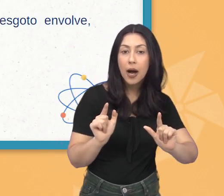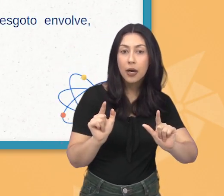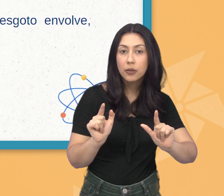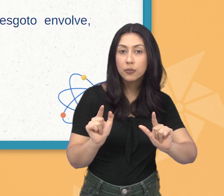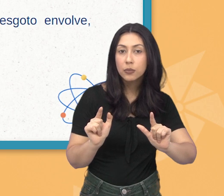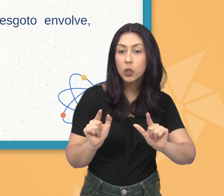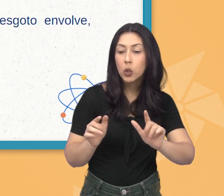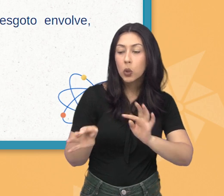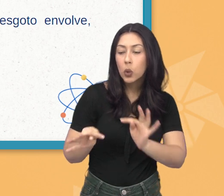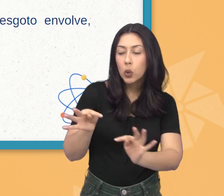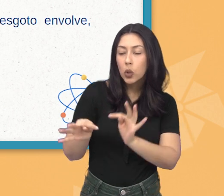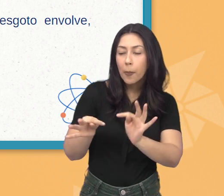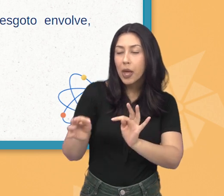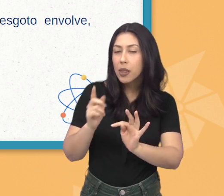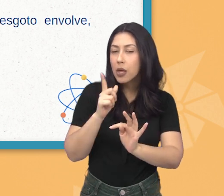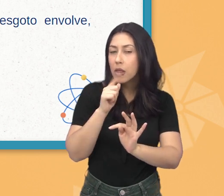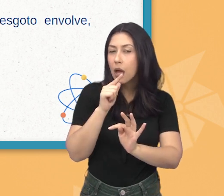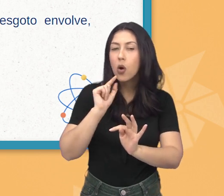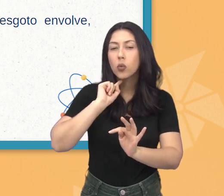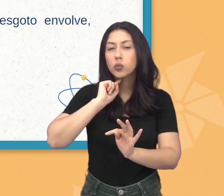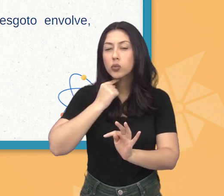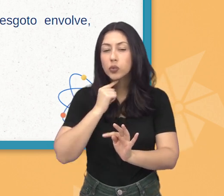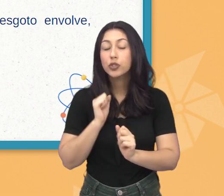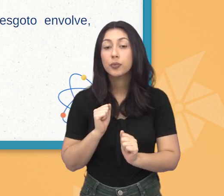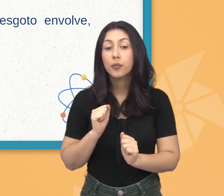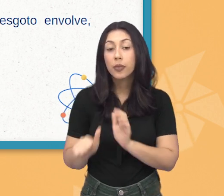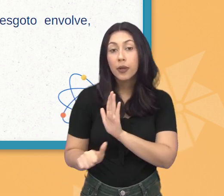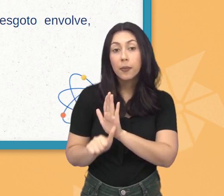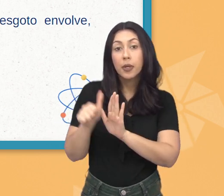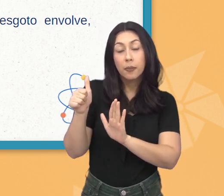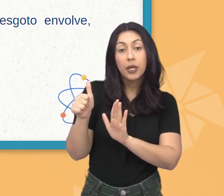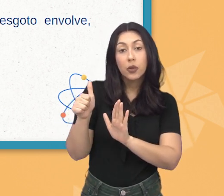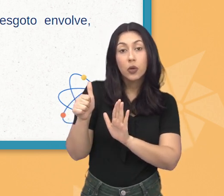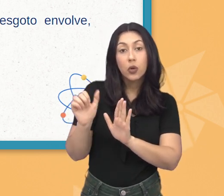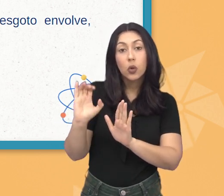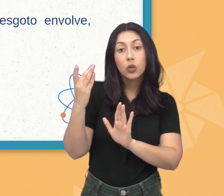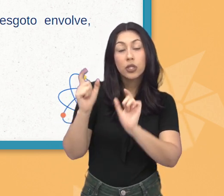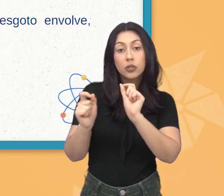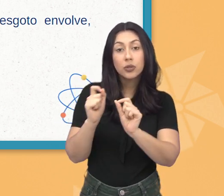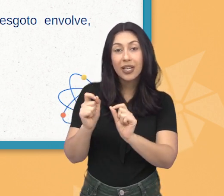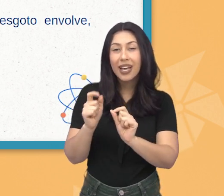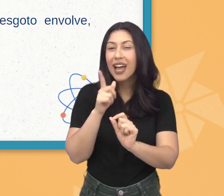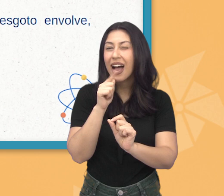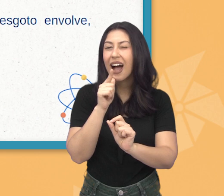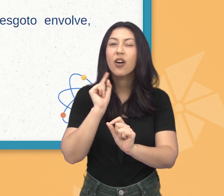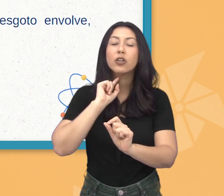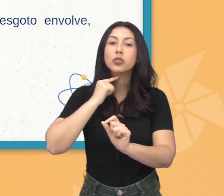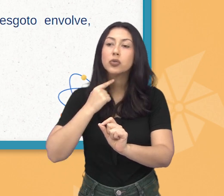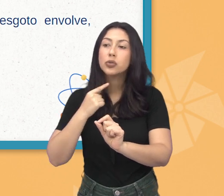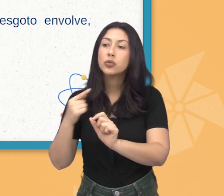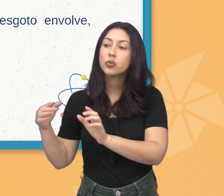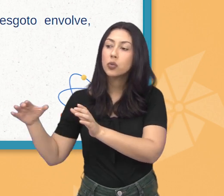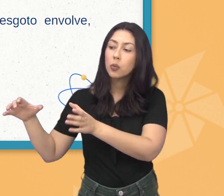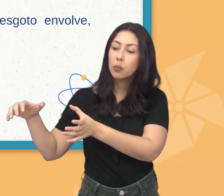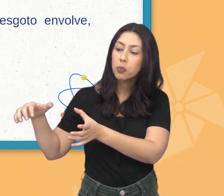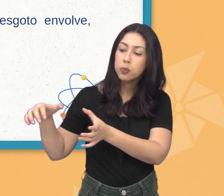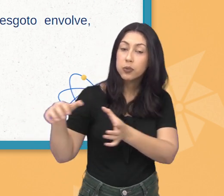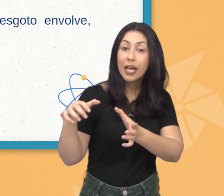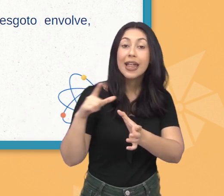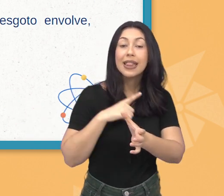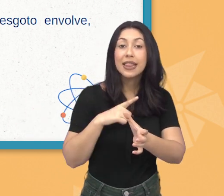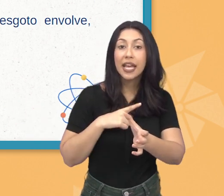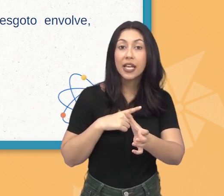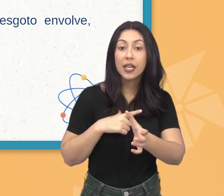esgoto doméstico. Na qual aqui ele fala, na primeira parte, né, o esgoto chega, passa pela separação de lixo ou